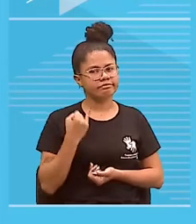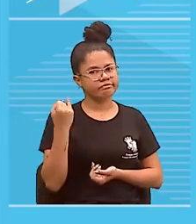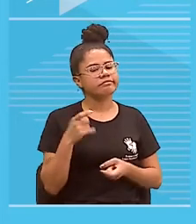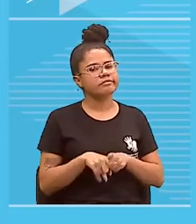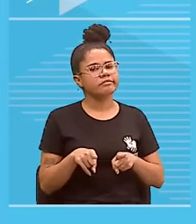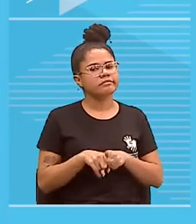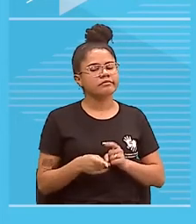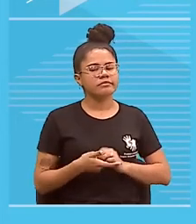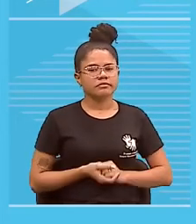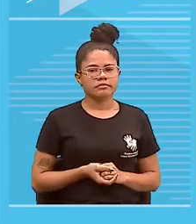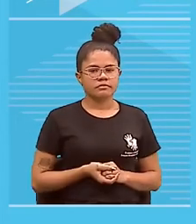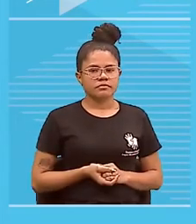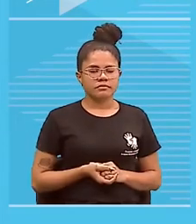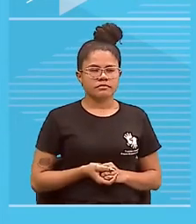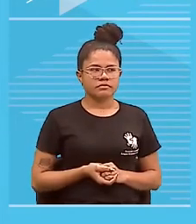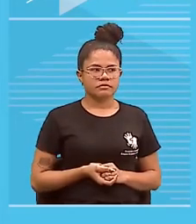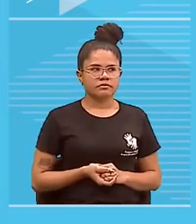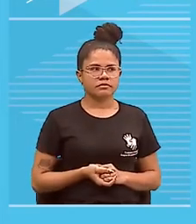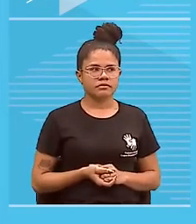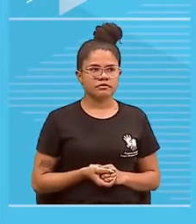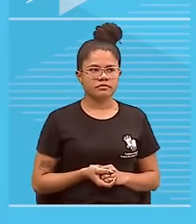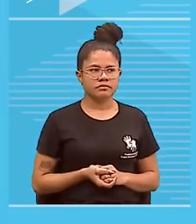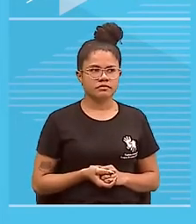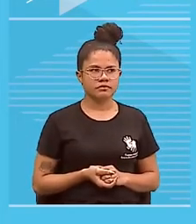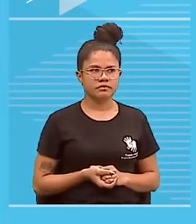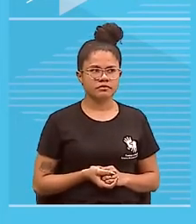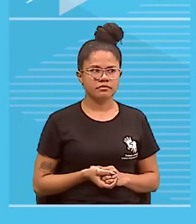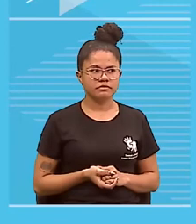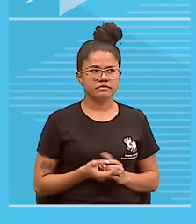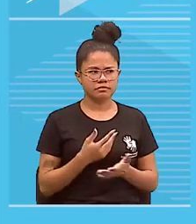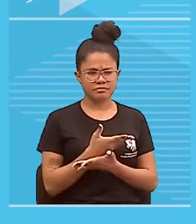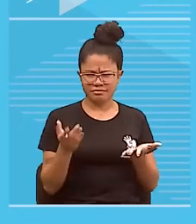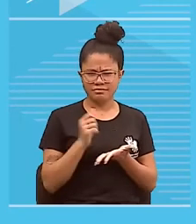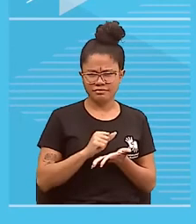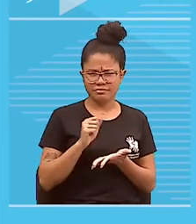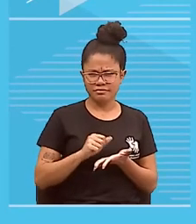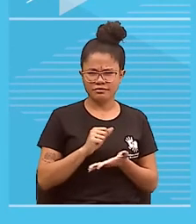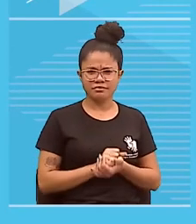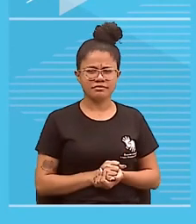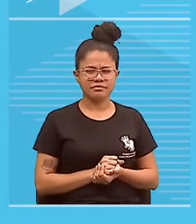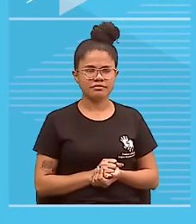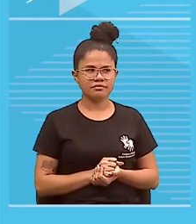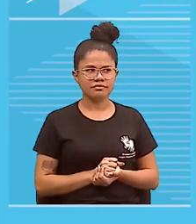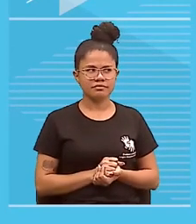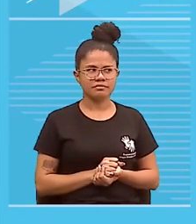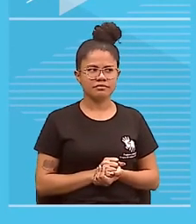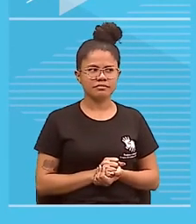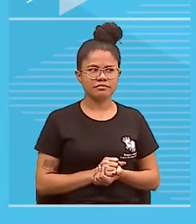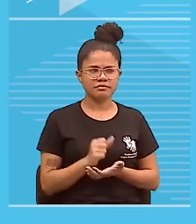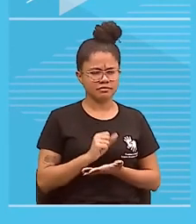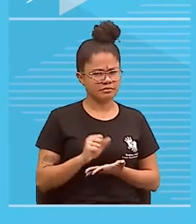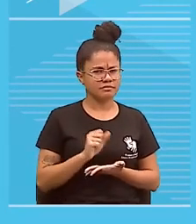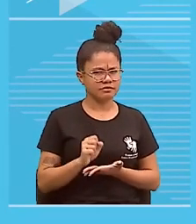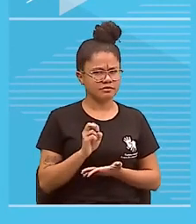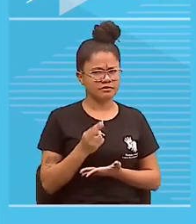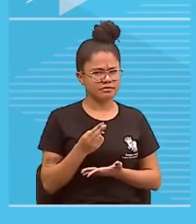também tá então vamos a nossa isso aí ó vocês já notaram esse aqui é notável a eu tô isso aqui